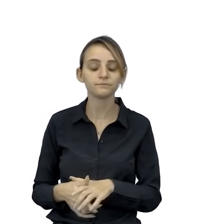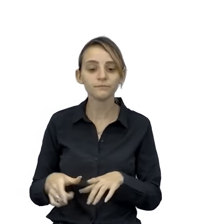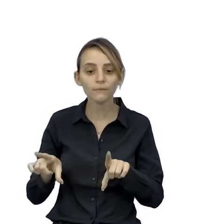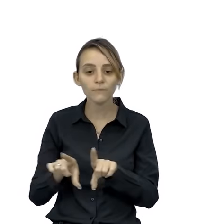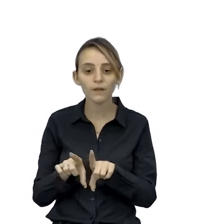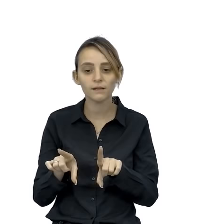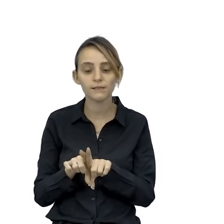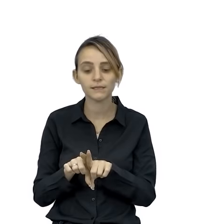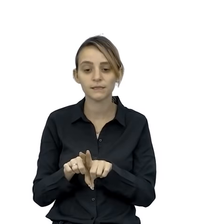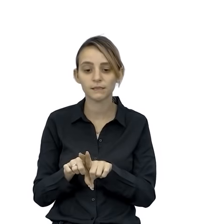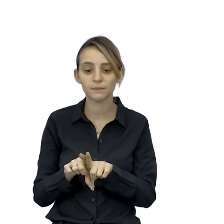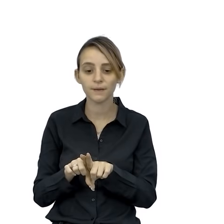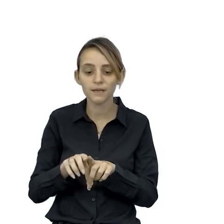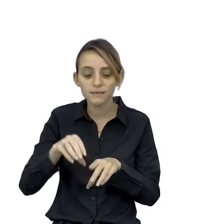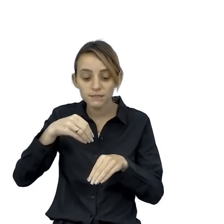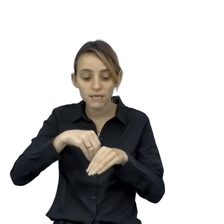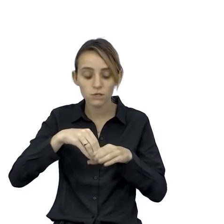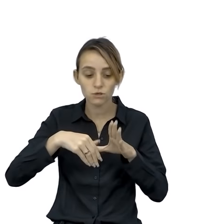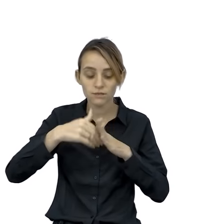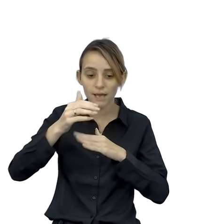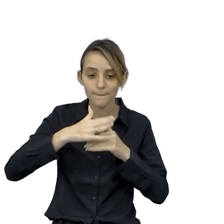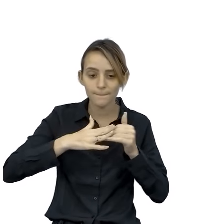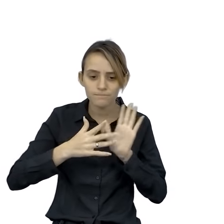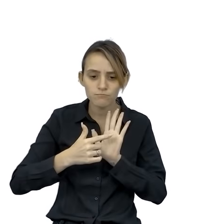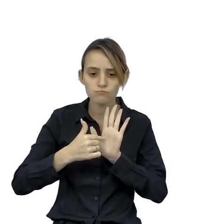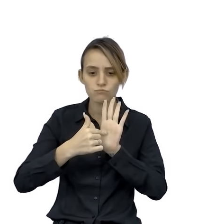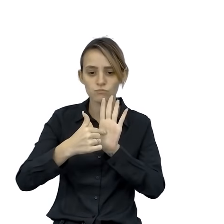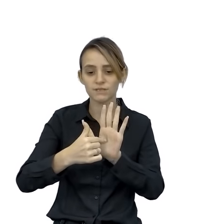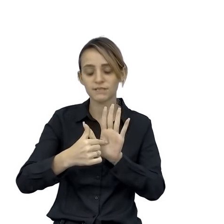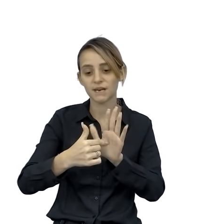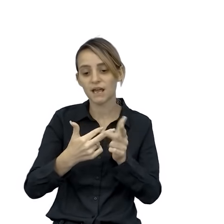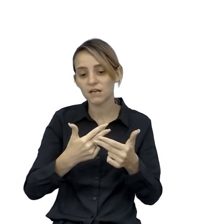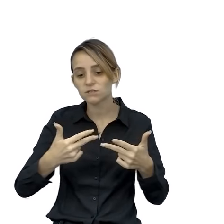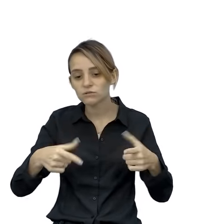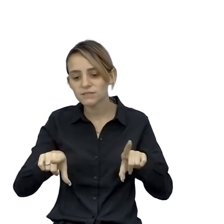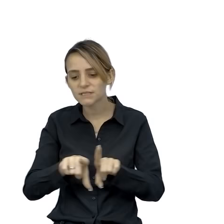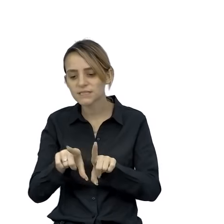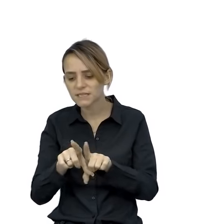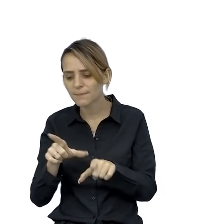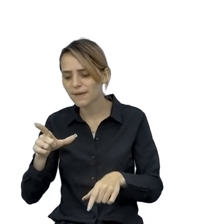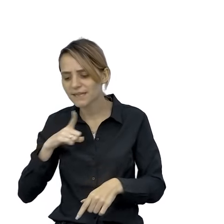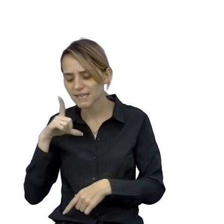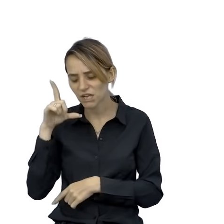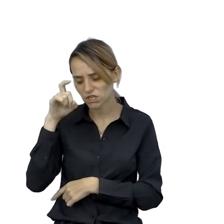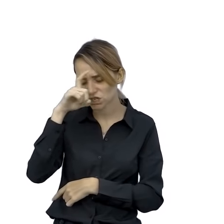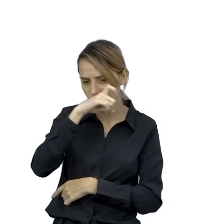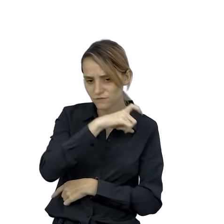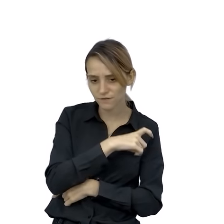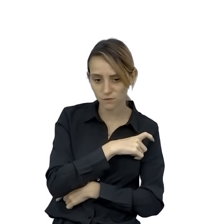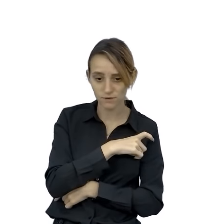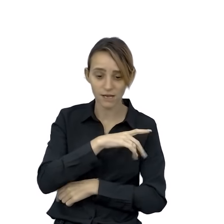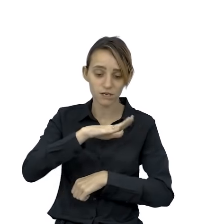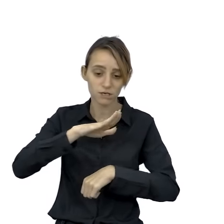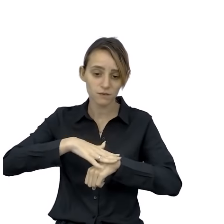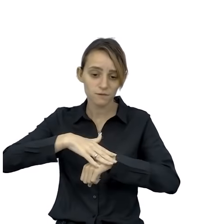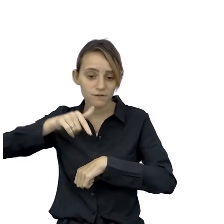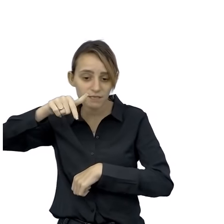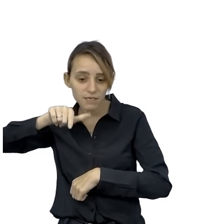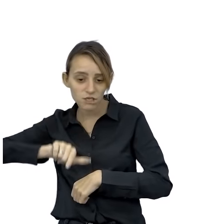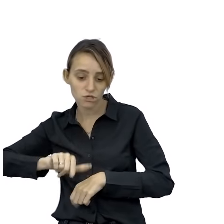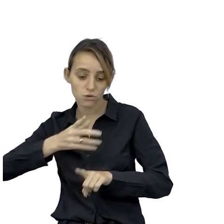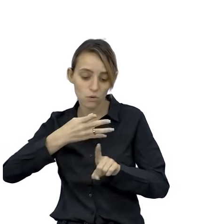assinalar também dentro dessas habilidades quais aquelas que eles também têm mais dificuldade, né, para a gente estar retomando,